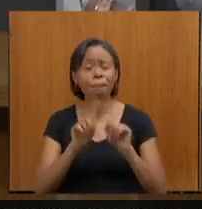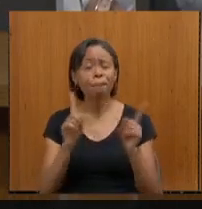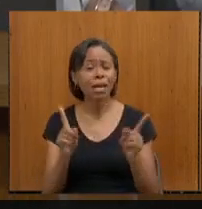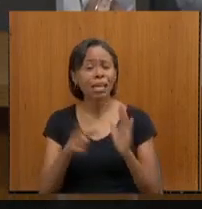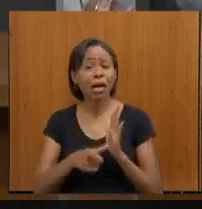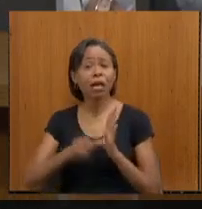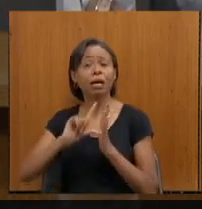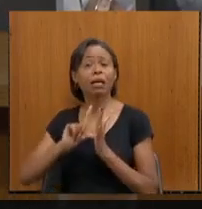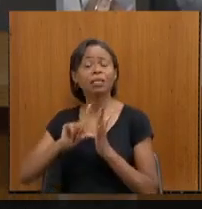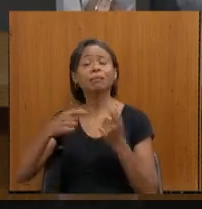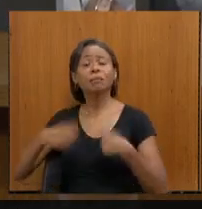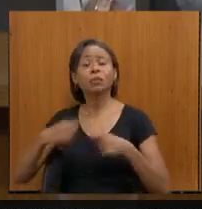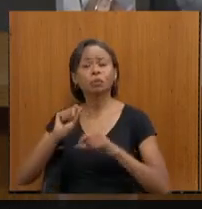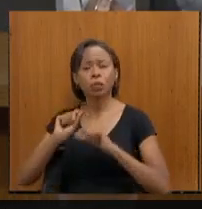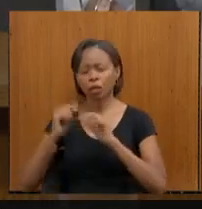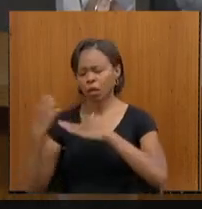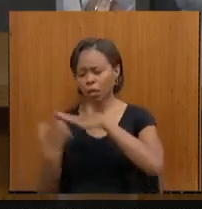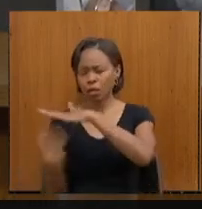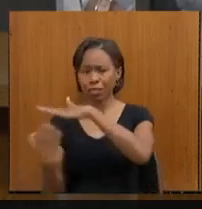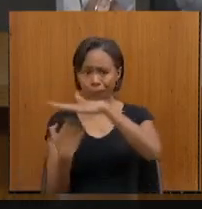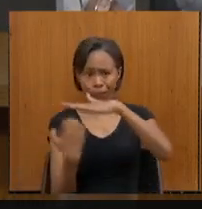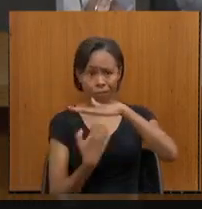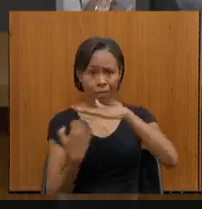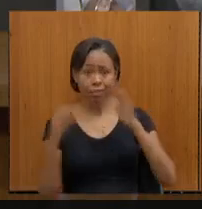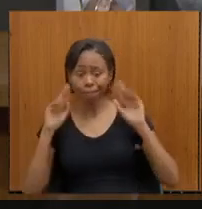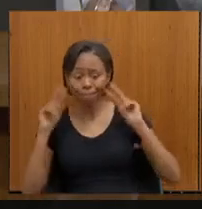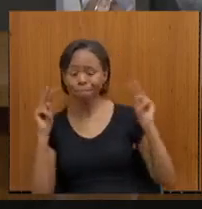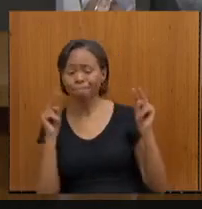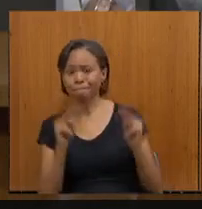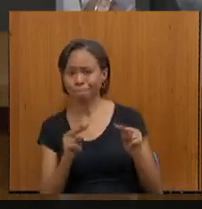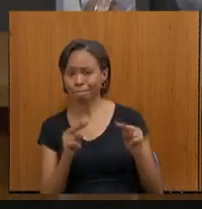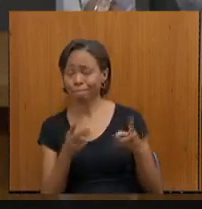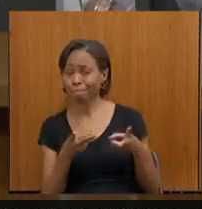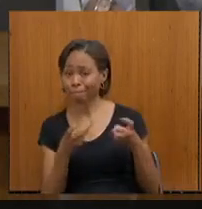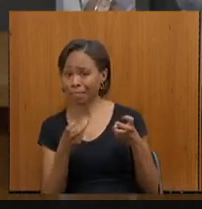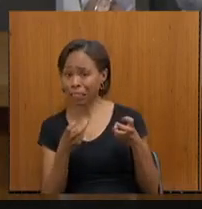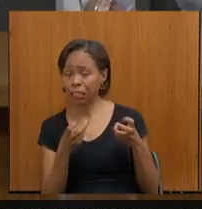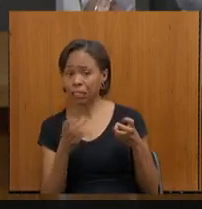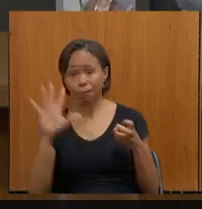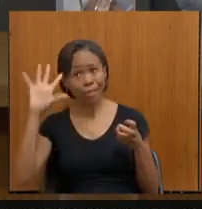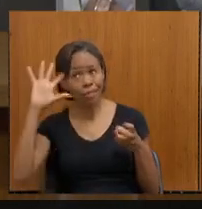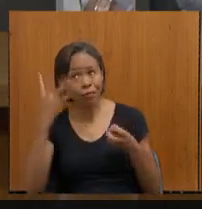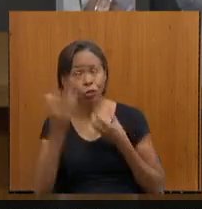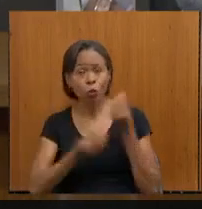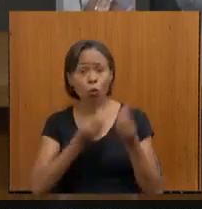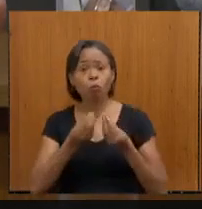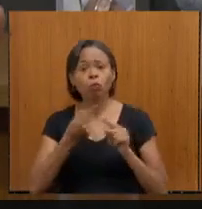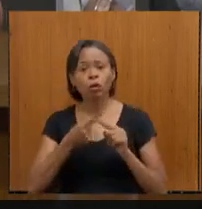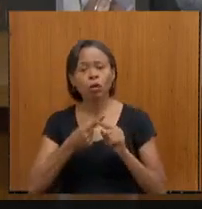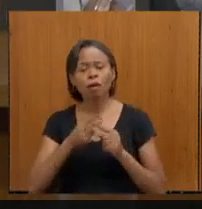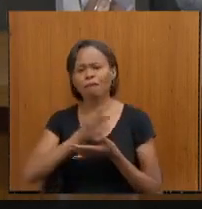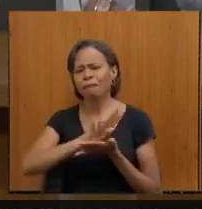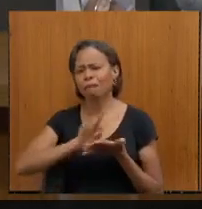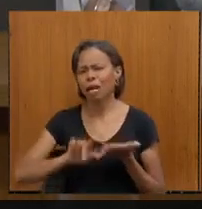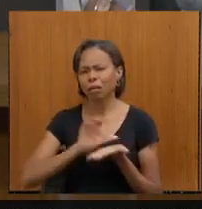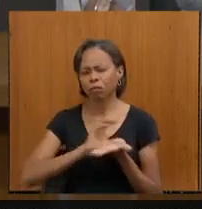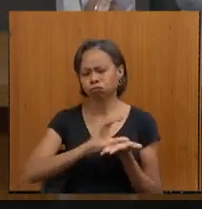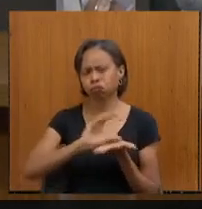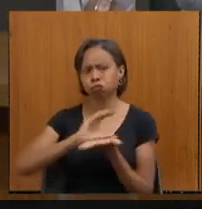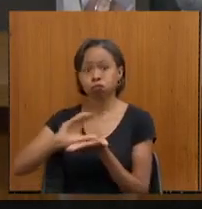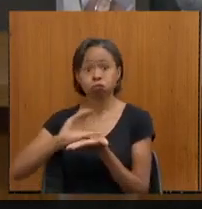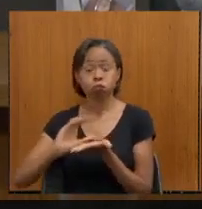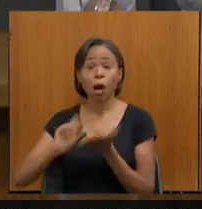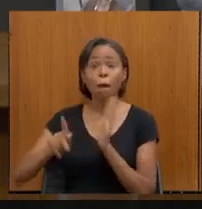importante que as empresas estão olhando para isso porque cada vez mais investimentos grandes estrangeiros